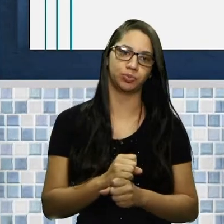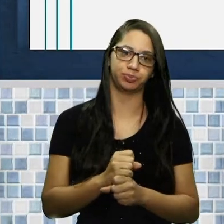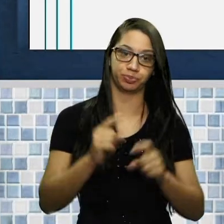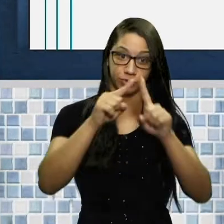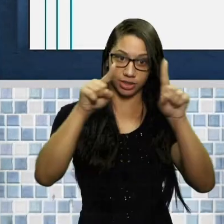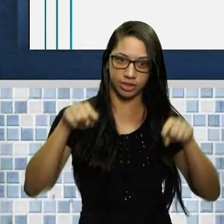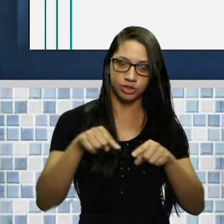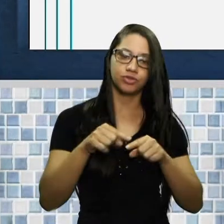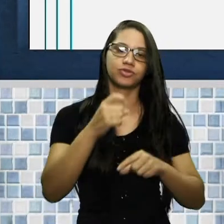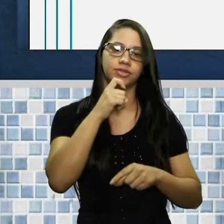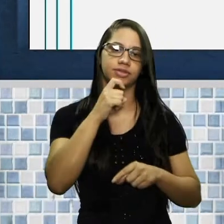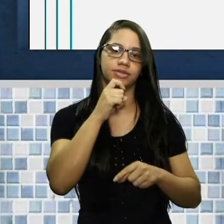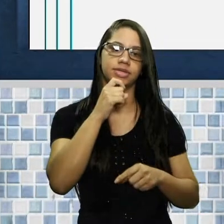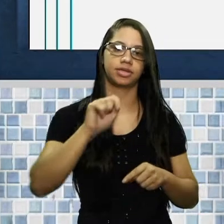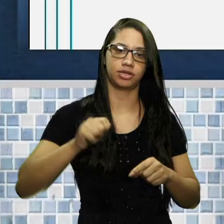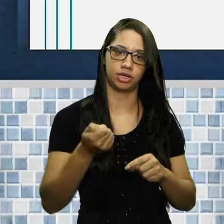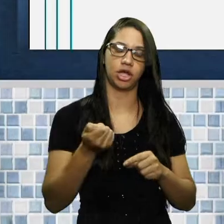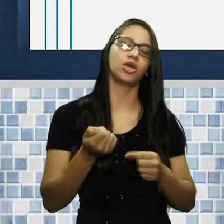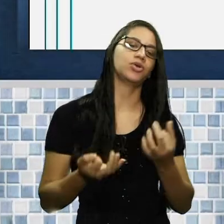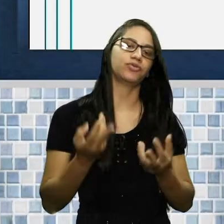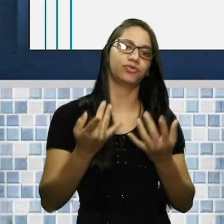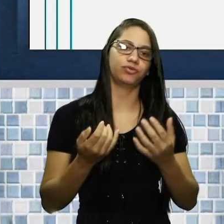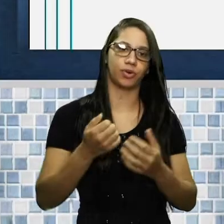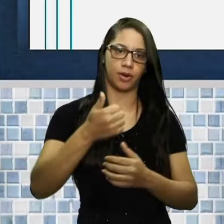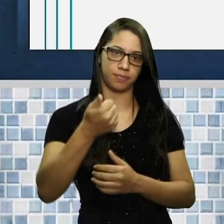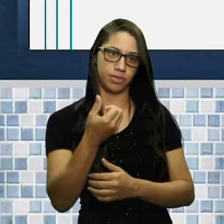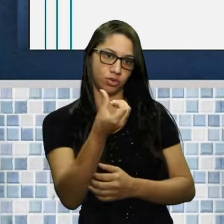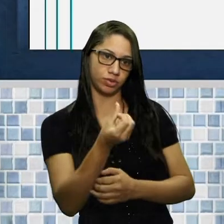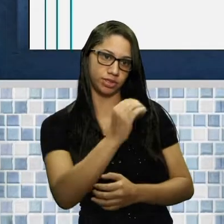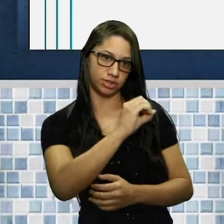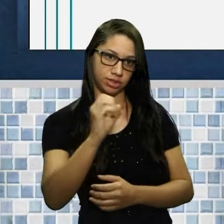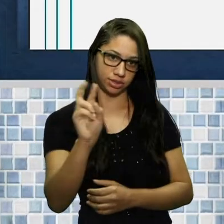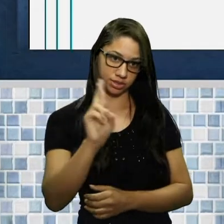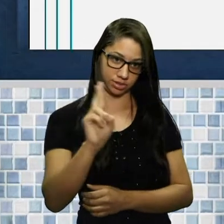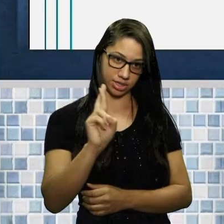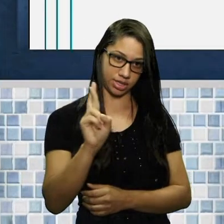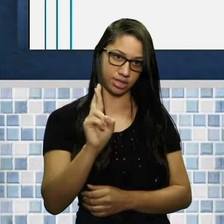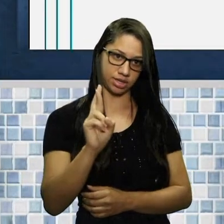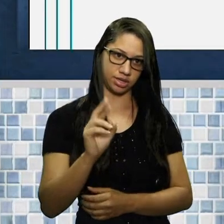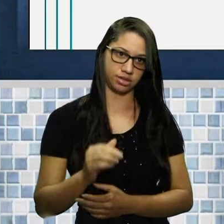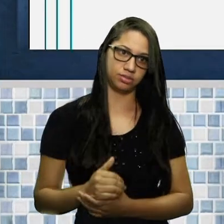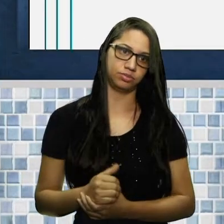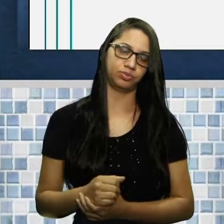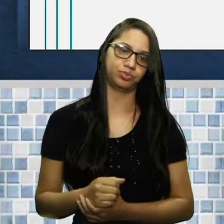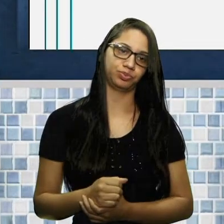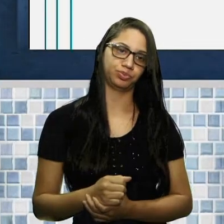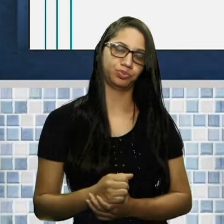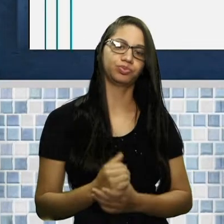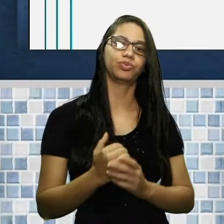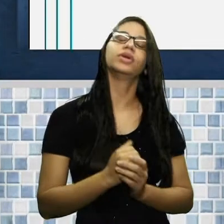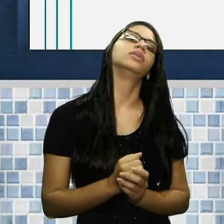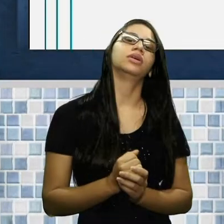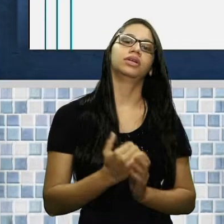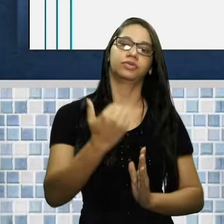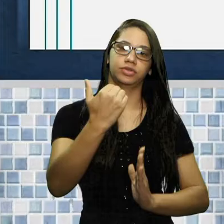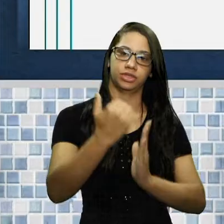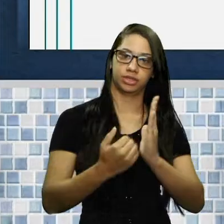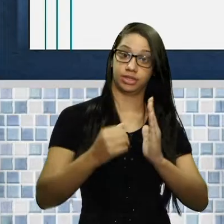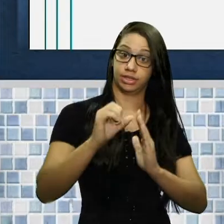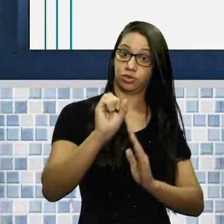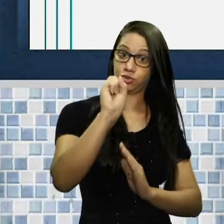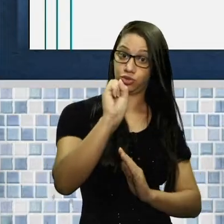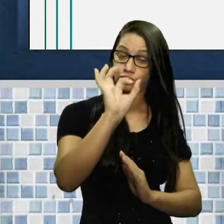nós vamos adquirir ali R$ 1.600. Só que, Houve um desconto de 8%